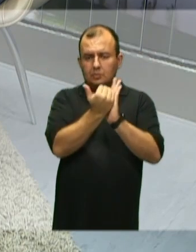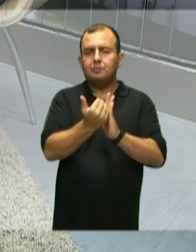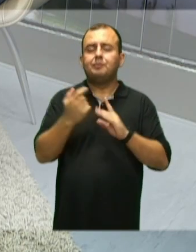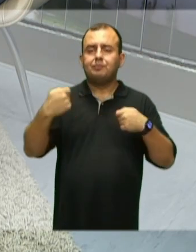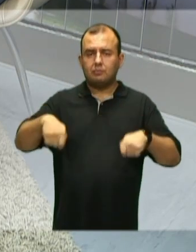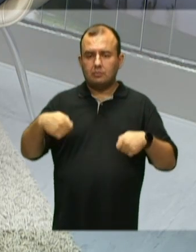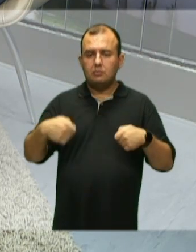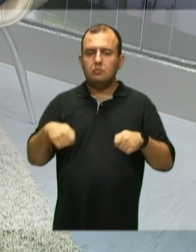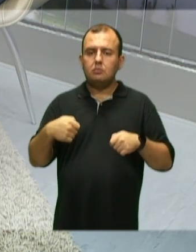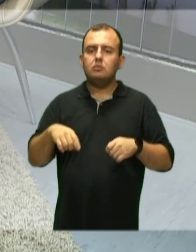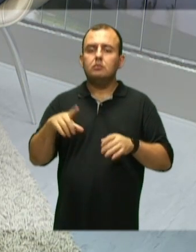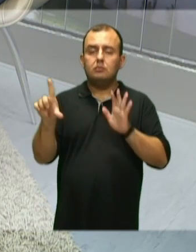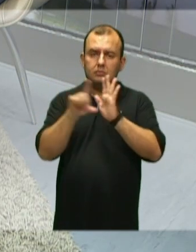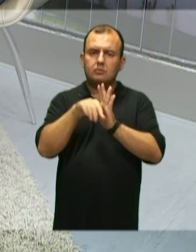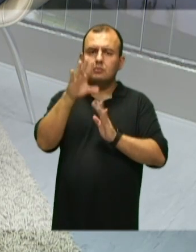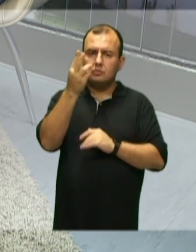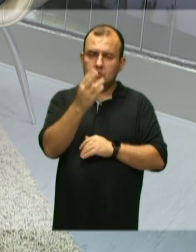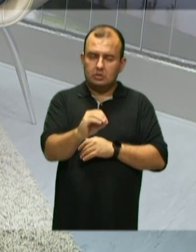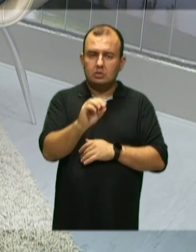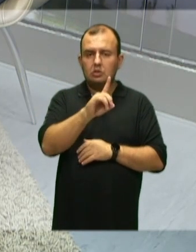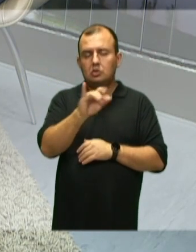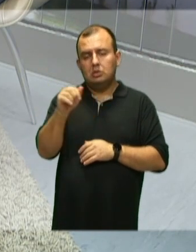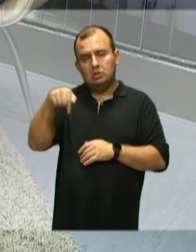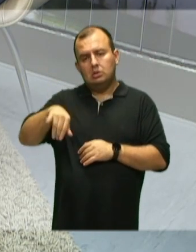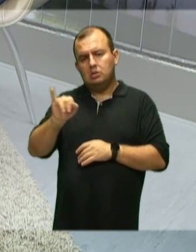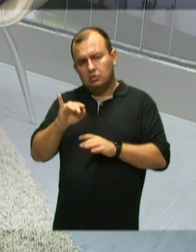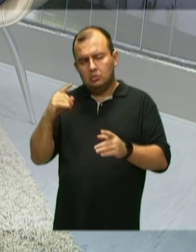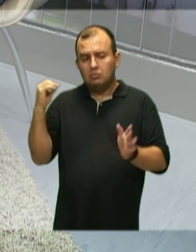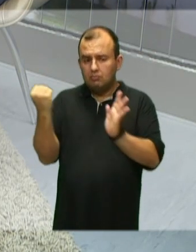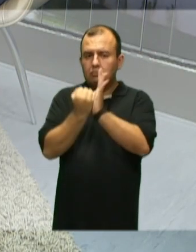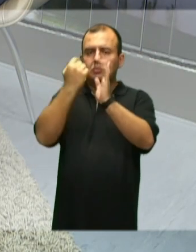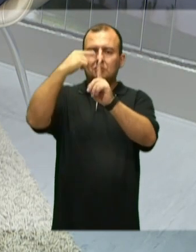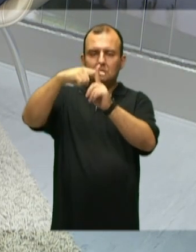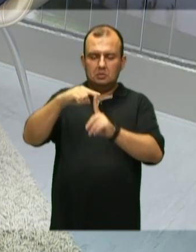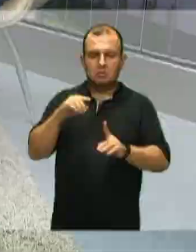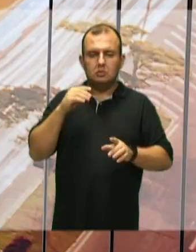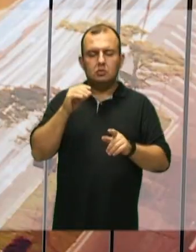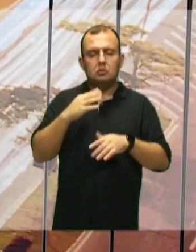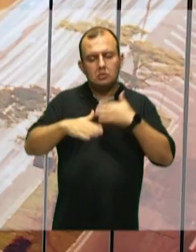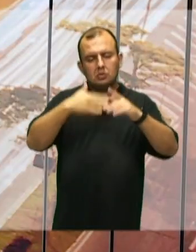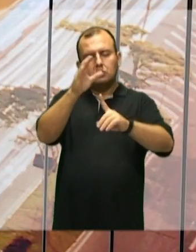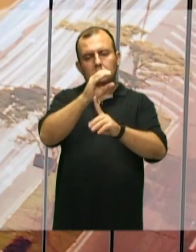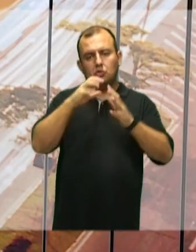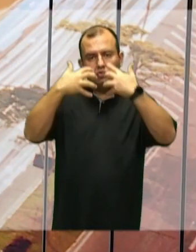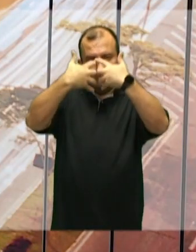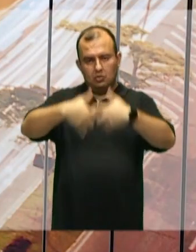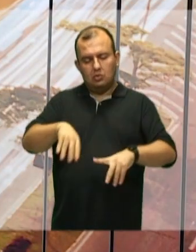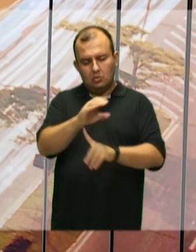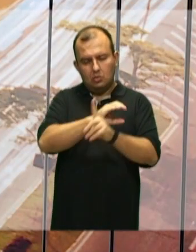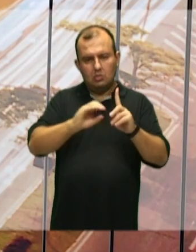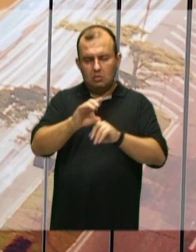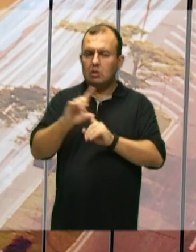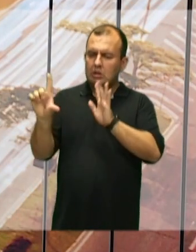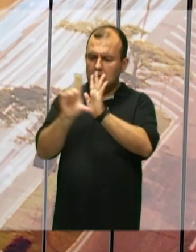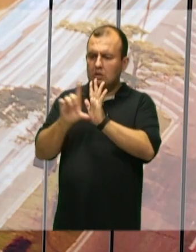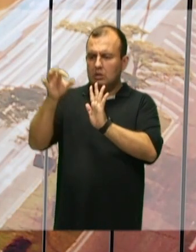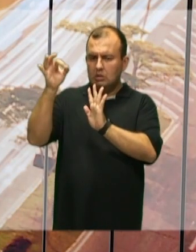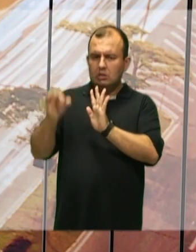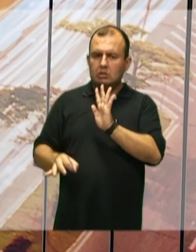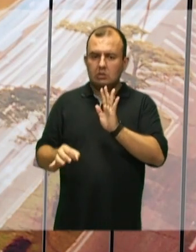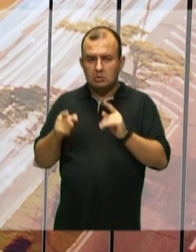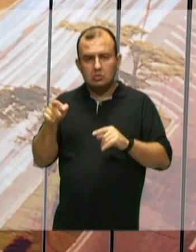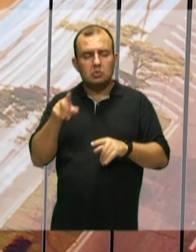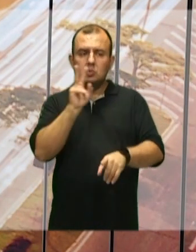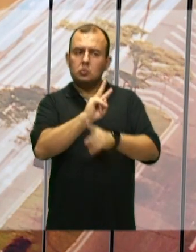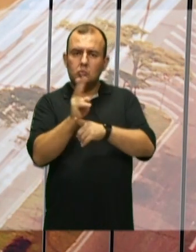mais de 30 dias aqui em Itajaí tem Impacto positivo e funciona na vida da comunidade como lei ela está bem regulamentada E também o senhor